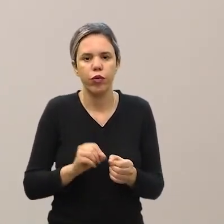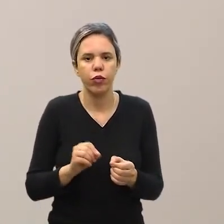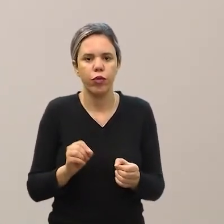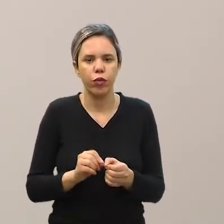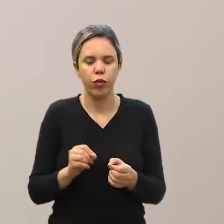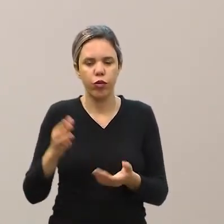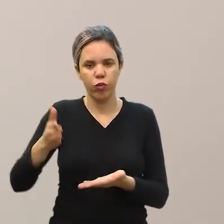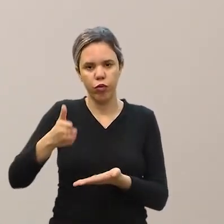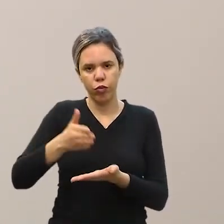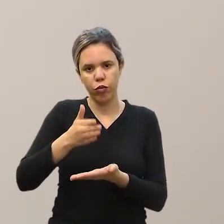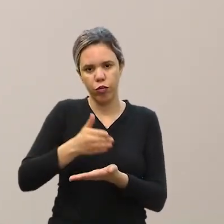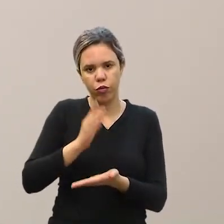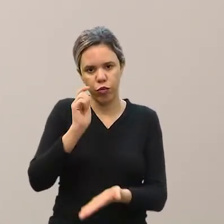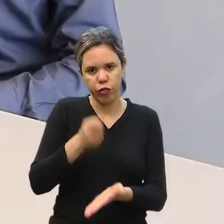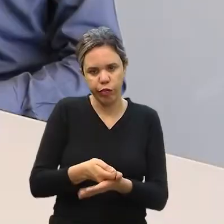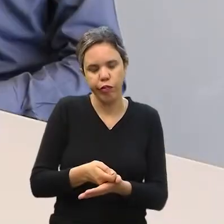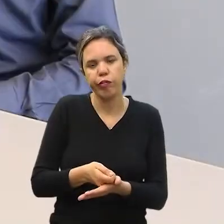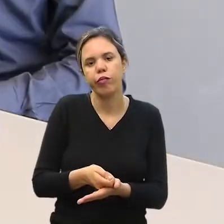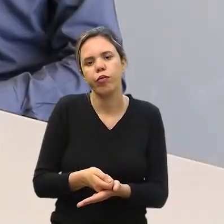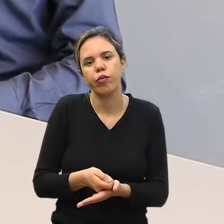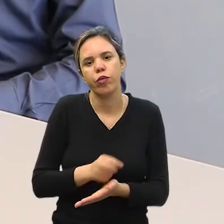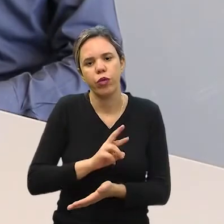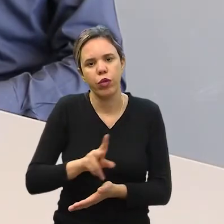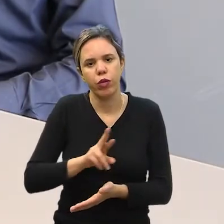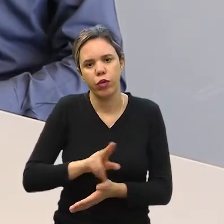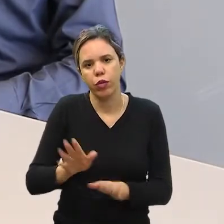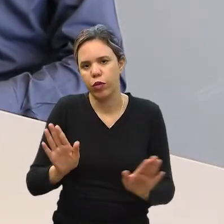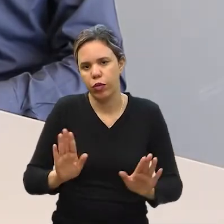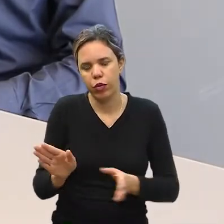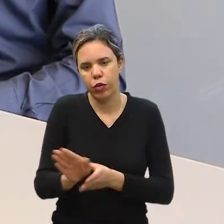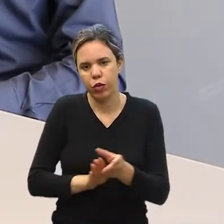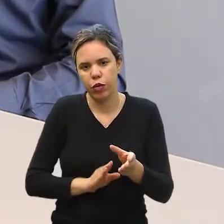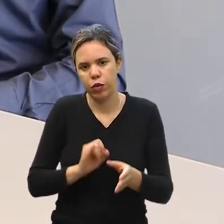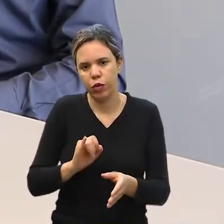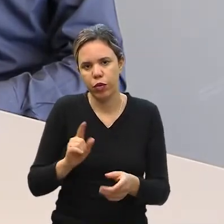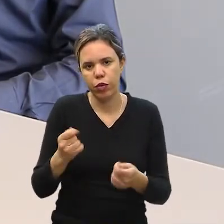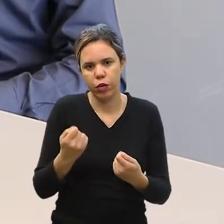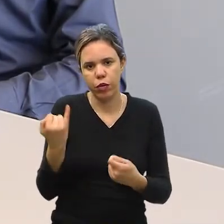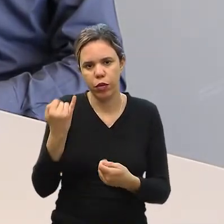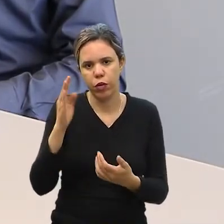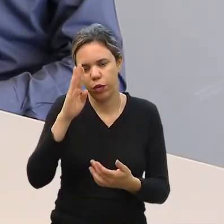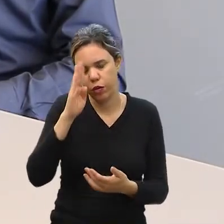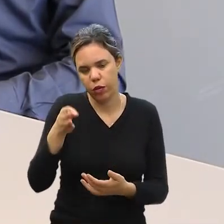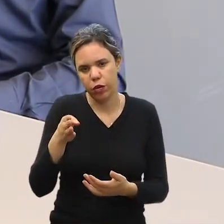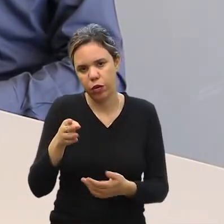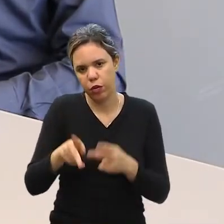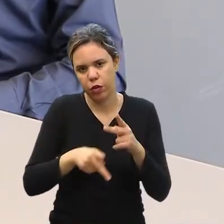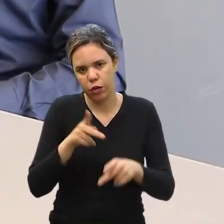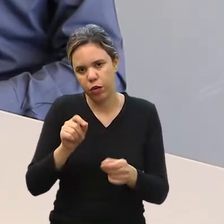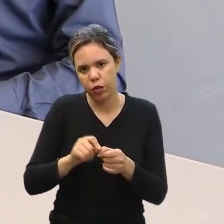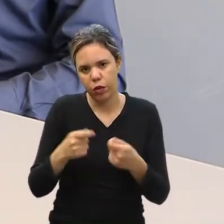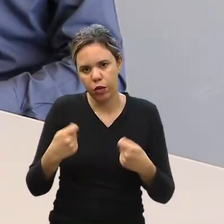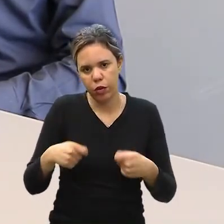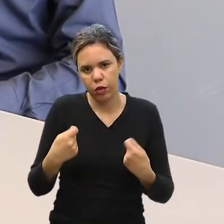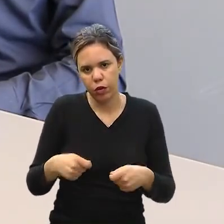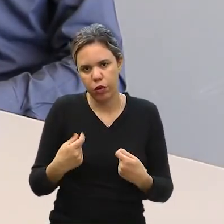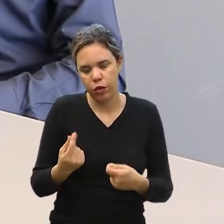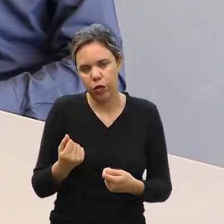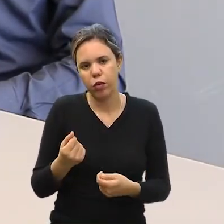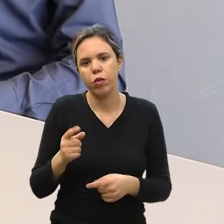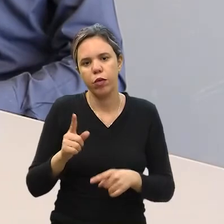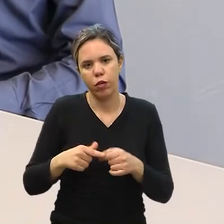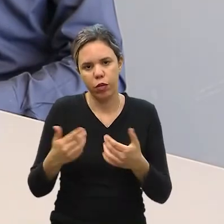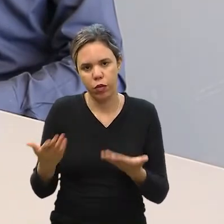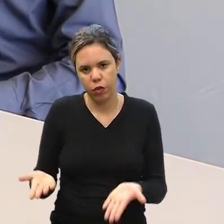o parcelar, o pagar o financiamento. Não é o recomendado, mas se aquilo for o essencial, a pessoa vai precisar daquele